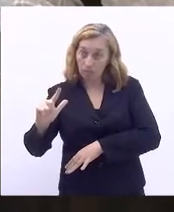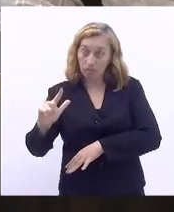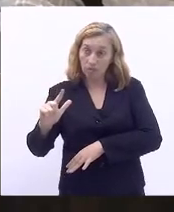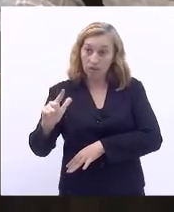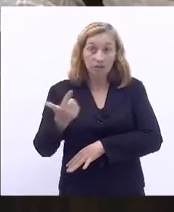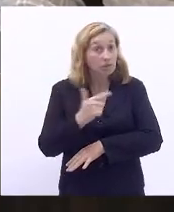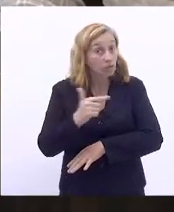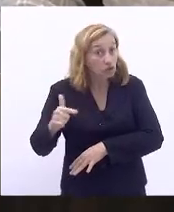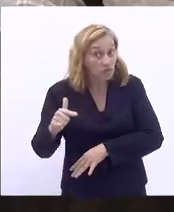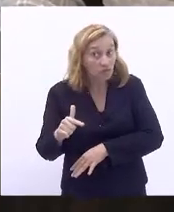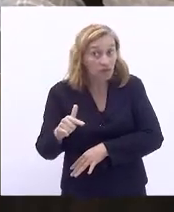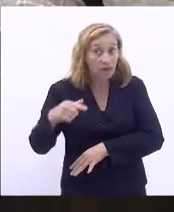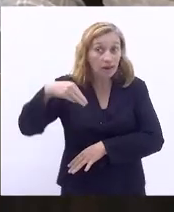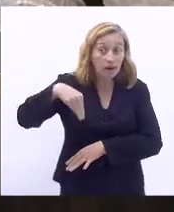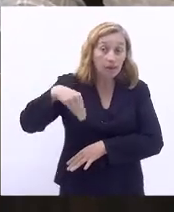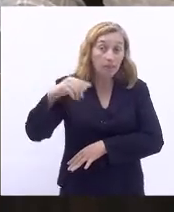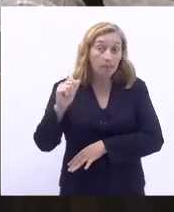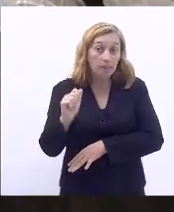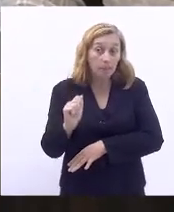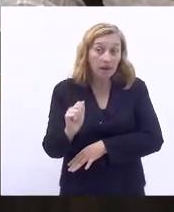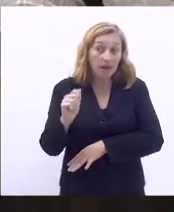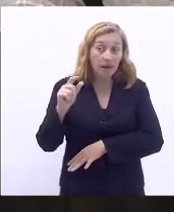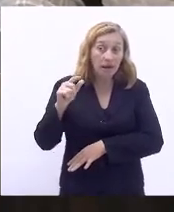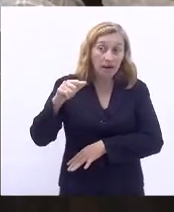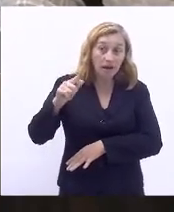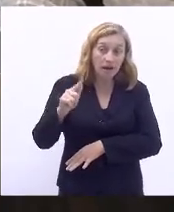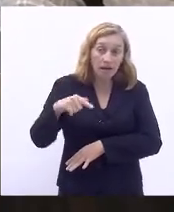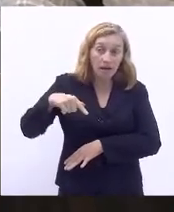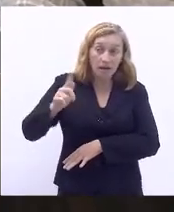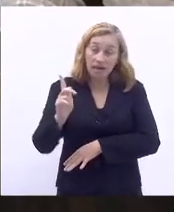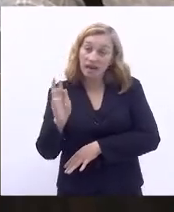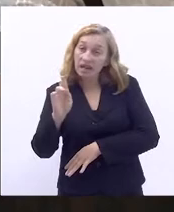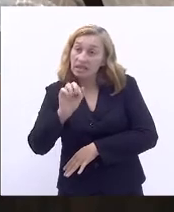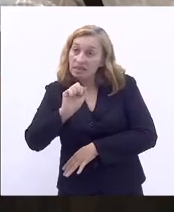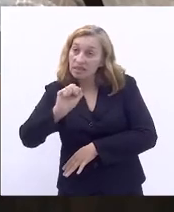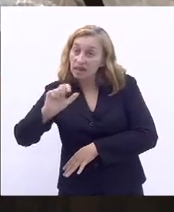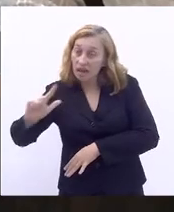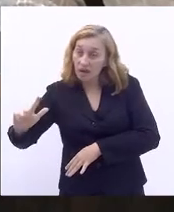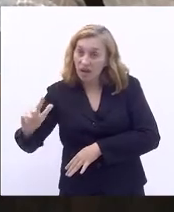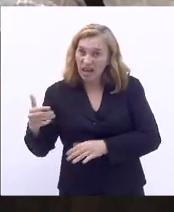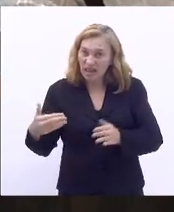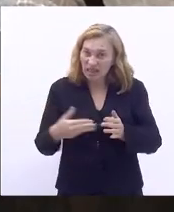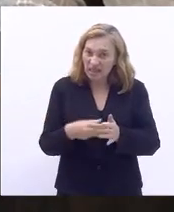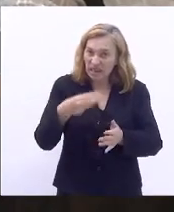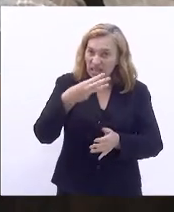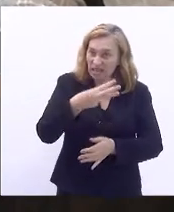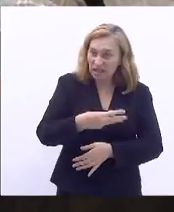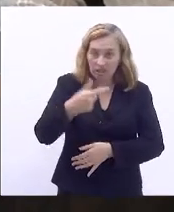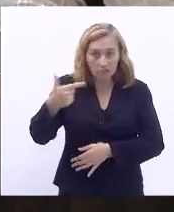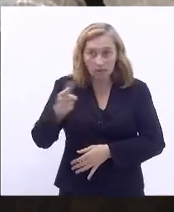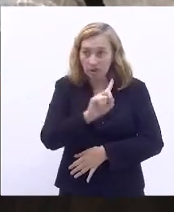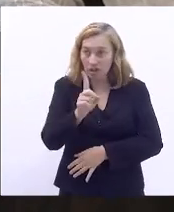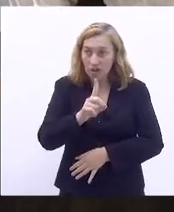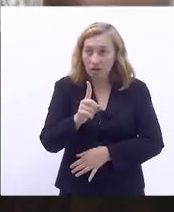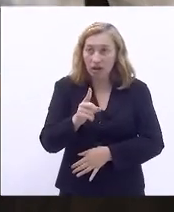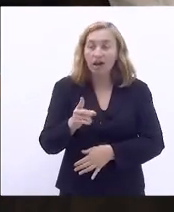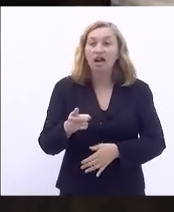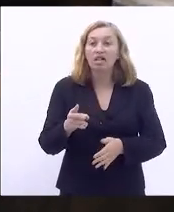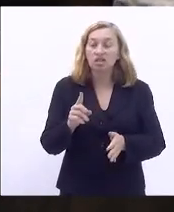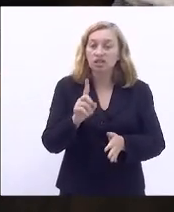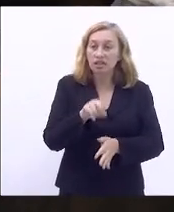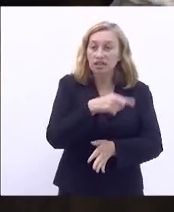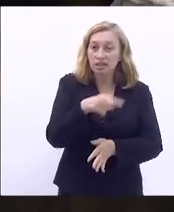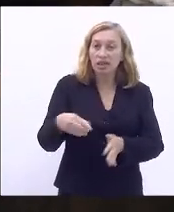se não tiver manguezal, a gente não vai cancelar até 32, não, a gente cancela o benefício fiscal até 26.